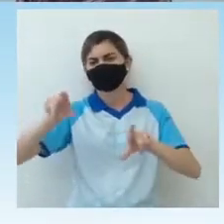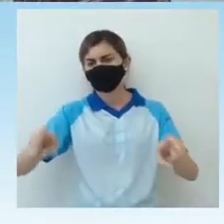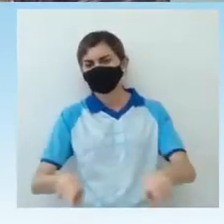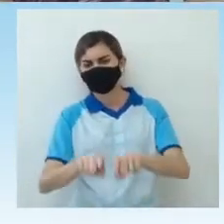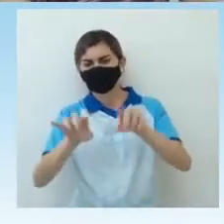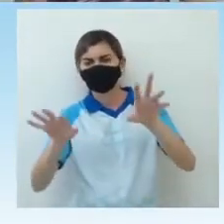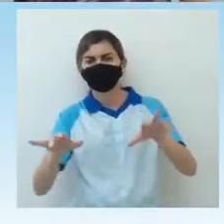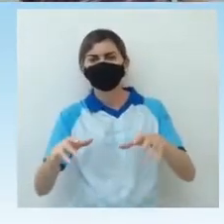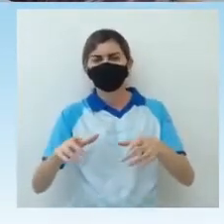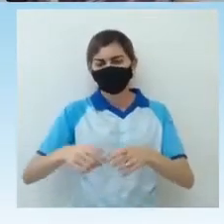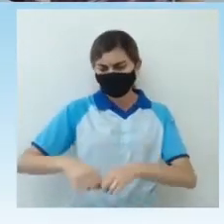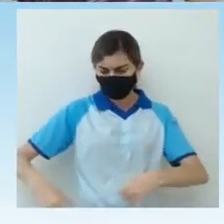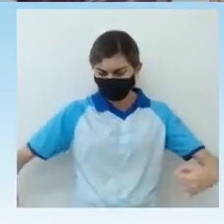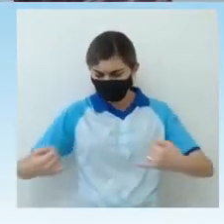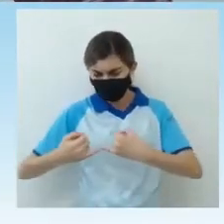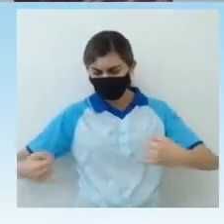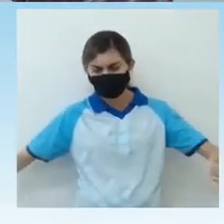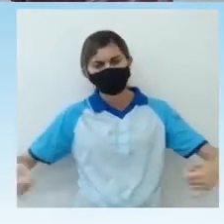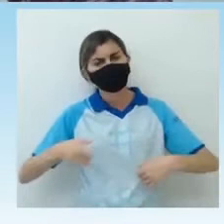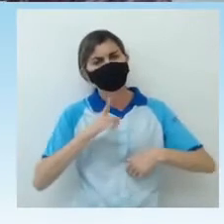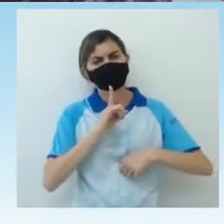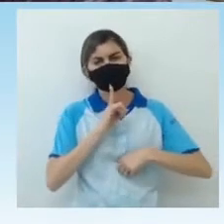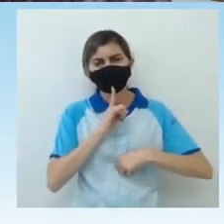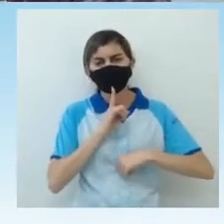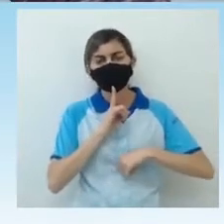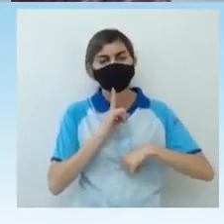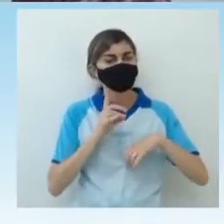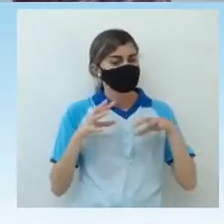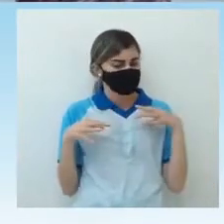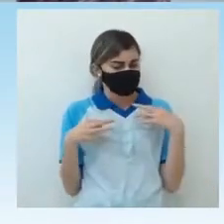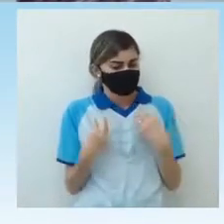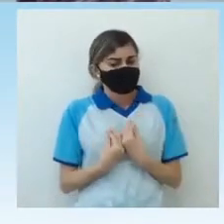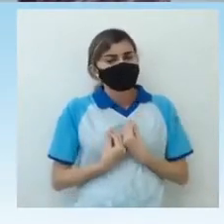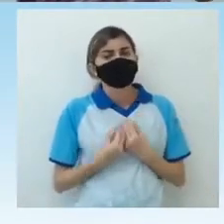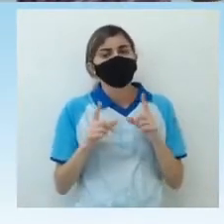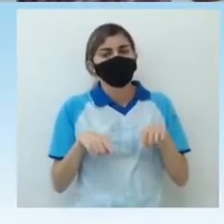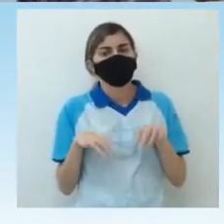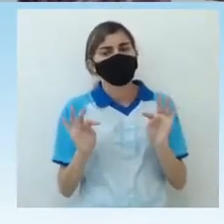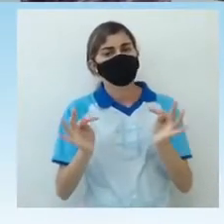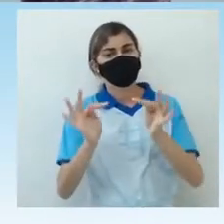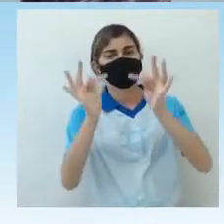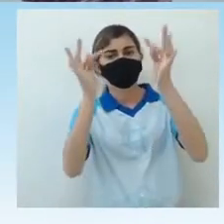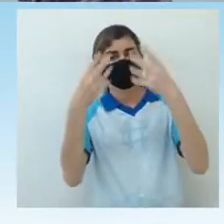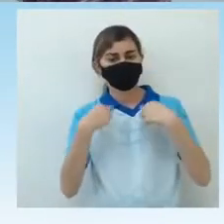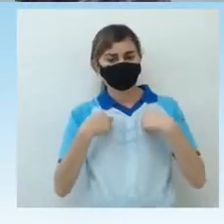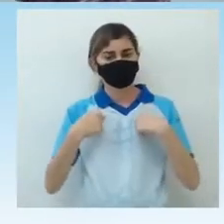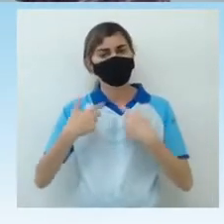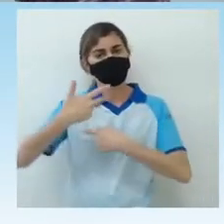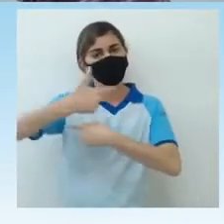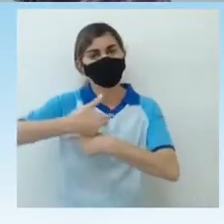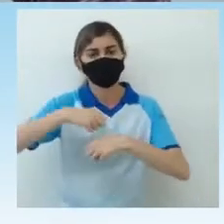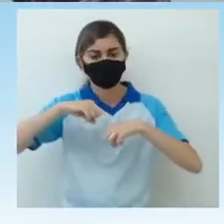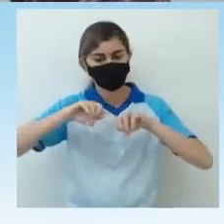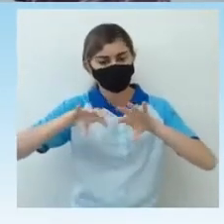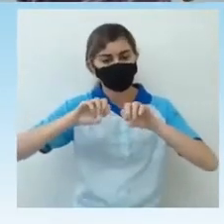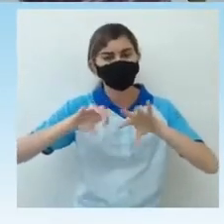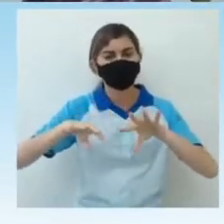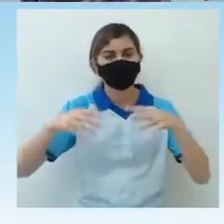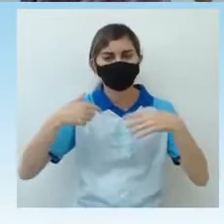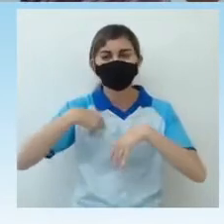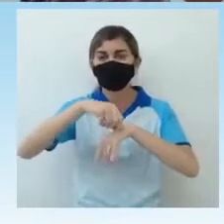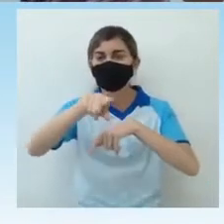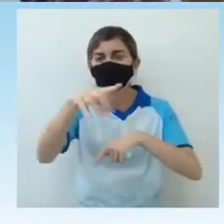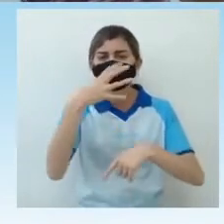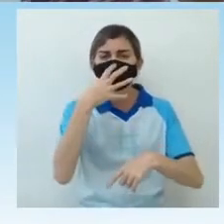computadores, cabos, microfones. Todo esse arcabouço é o aparato tecnológico para que a gente grave a nossa aulinha aqui, para que